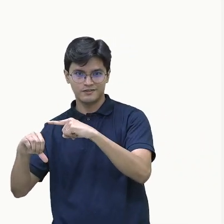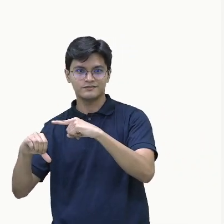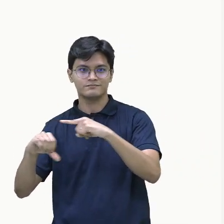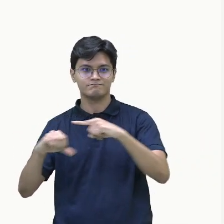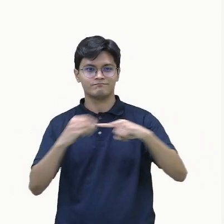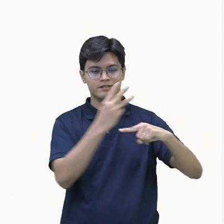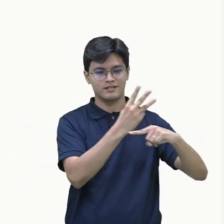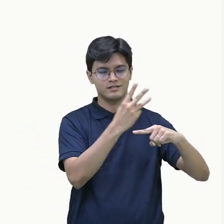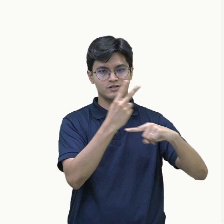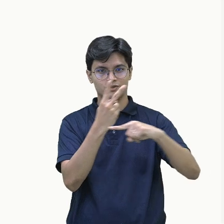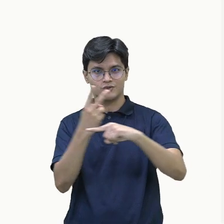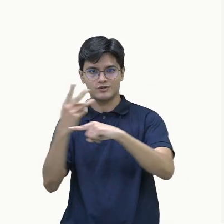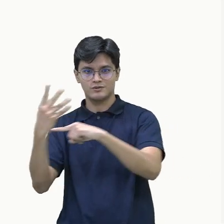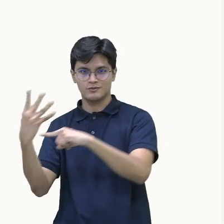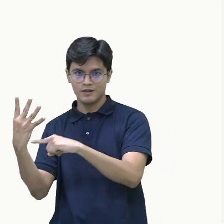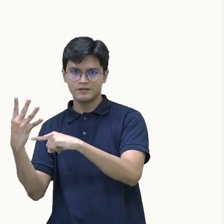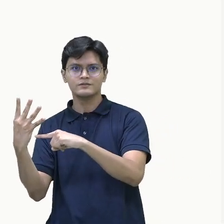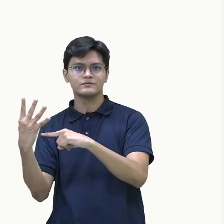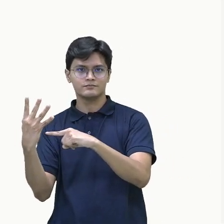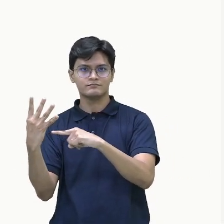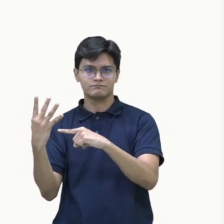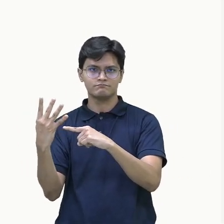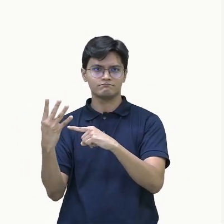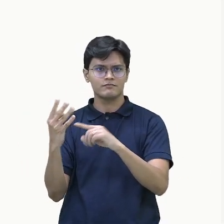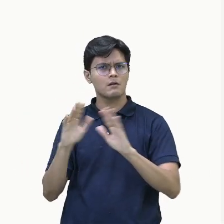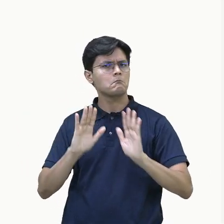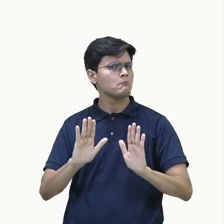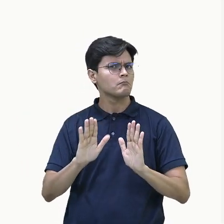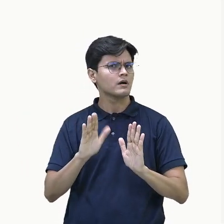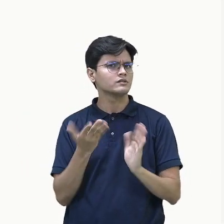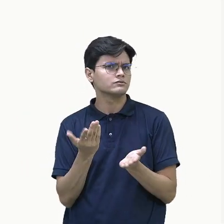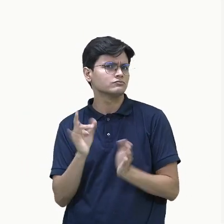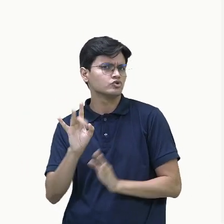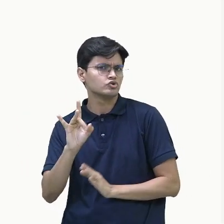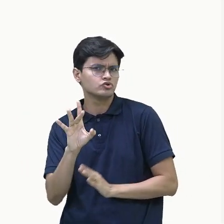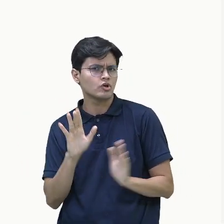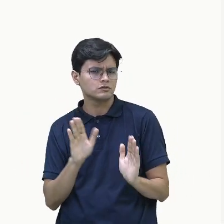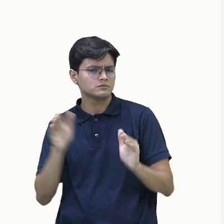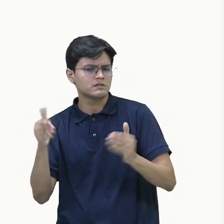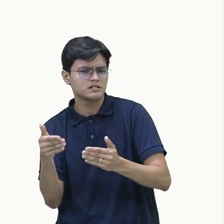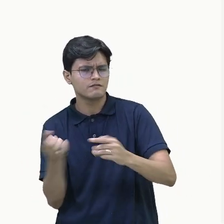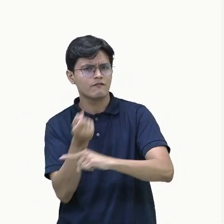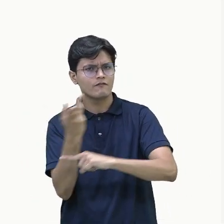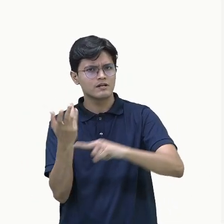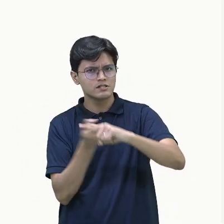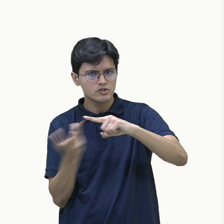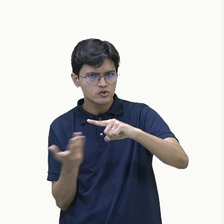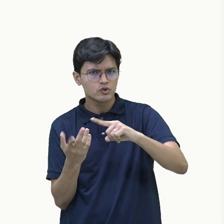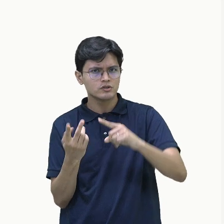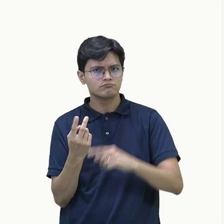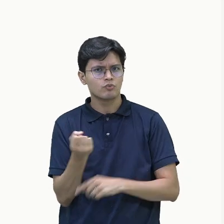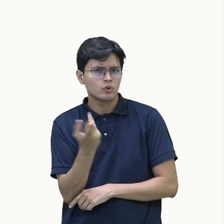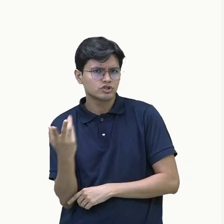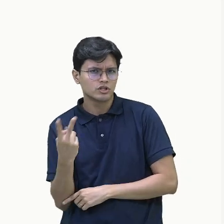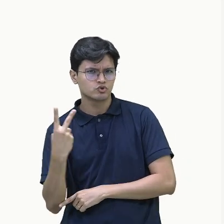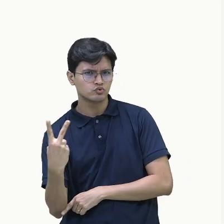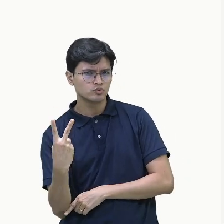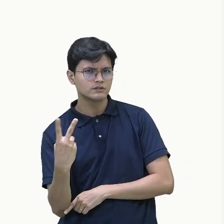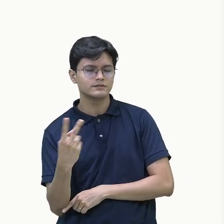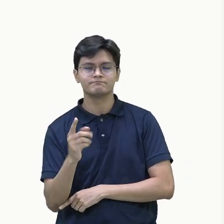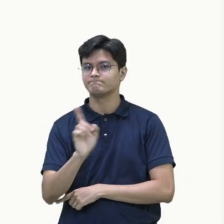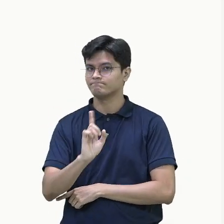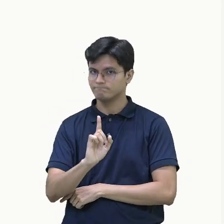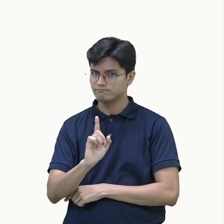me pergunta, professor, mas o senhor ensinou aqui com 2. Mas se os denominadores são iguais, eu posso ter infinitas que eu vou